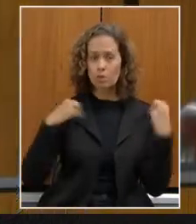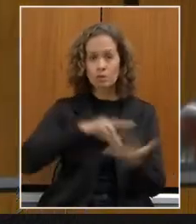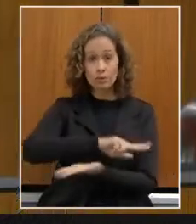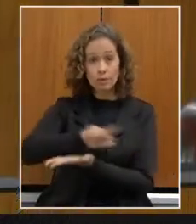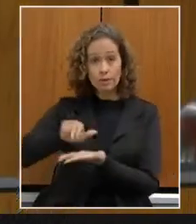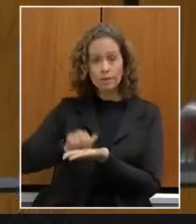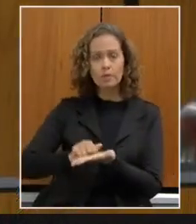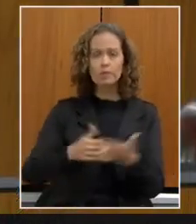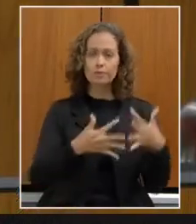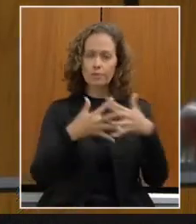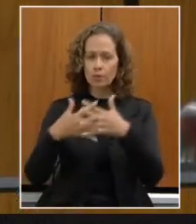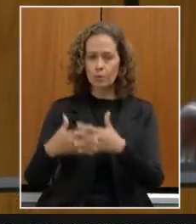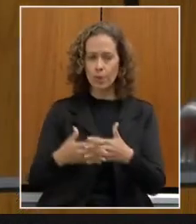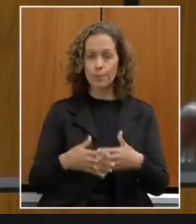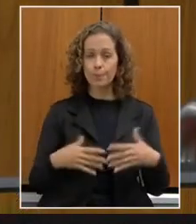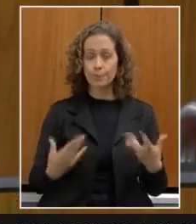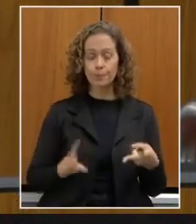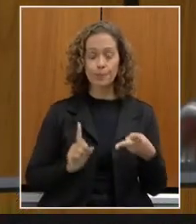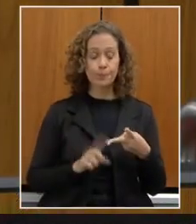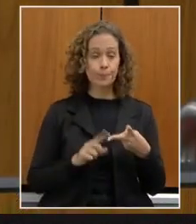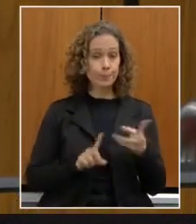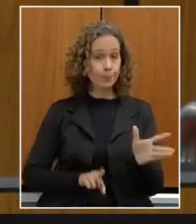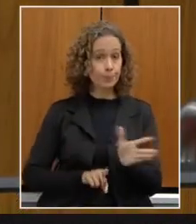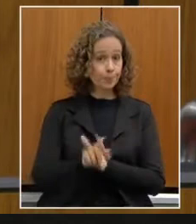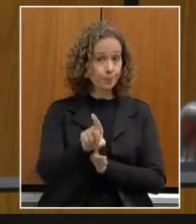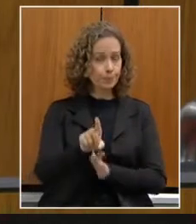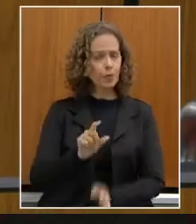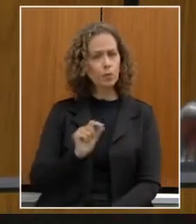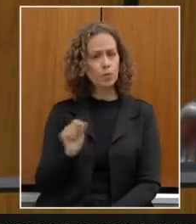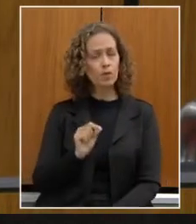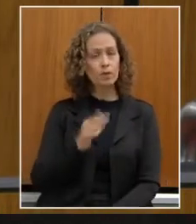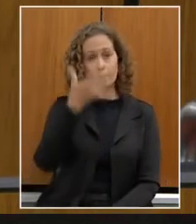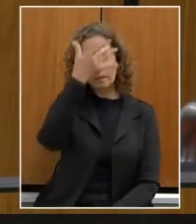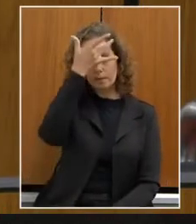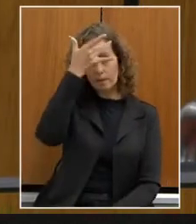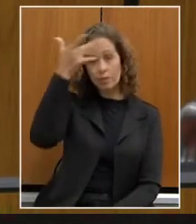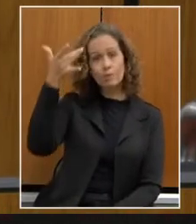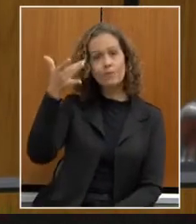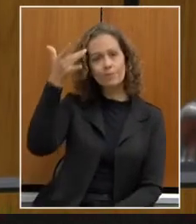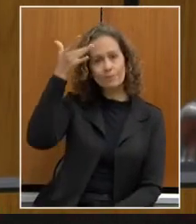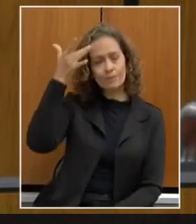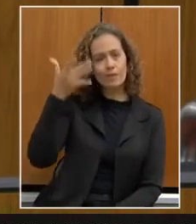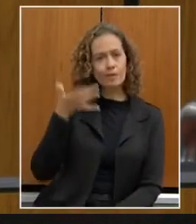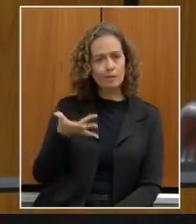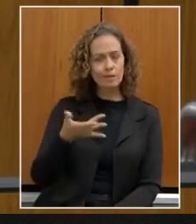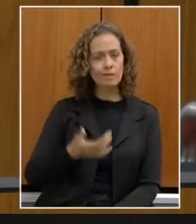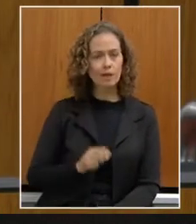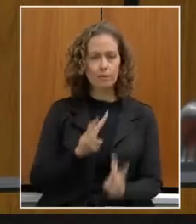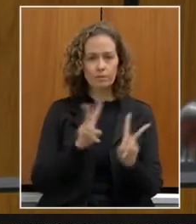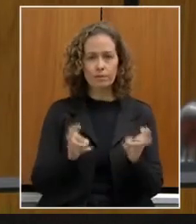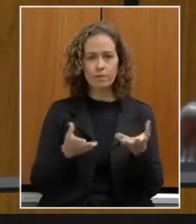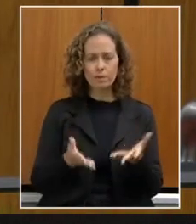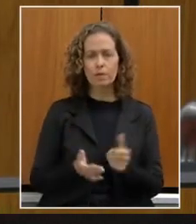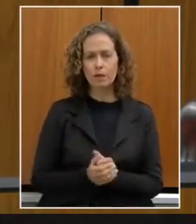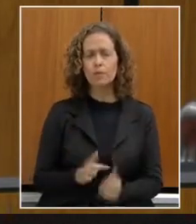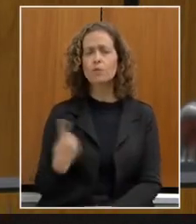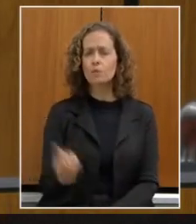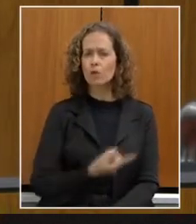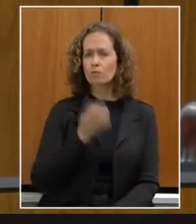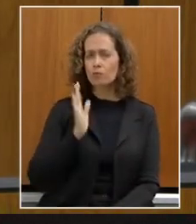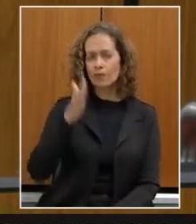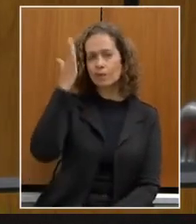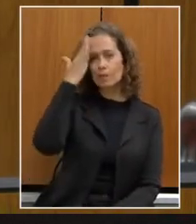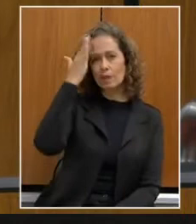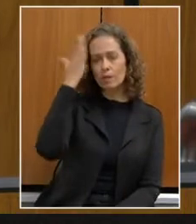pergunta já finalizando aqui é sobre saúde mental a gente sabe que a mistura de